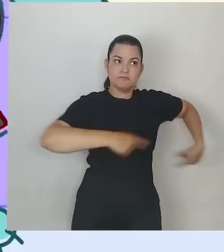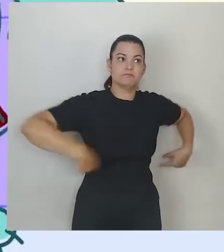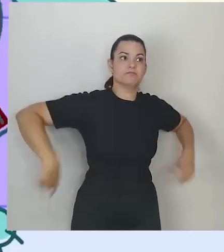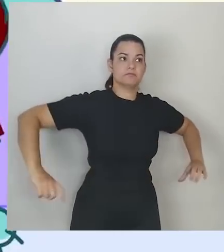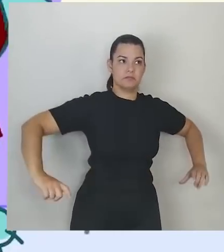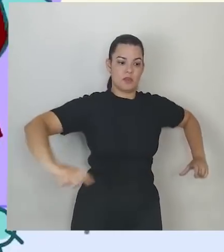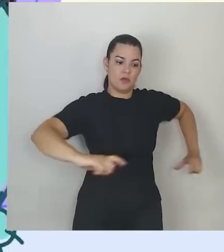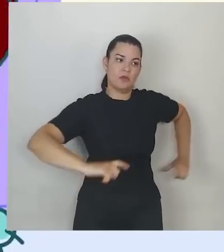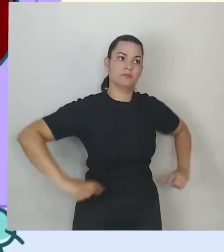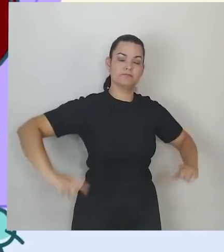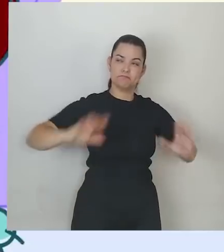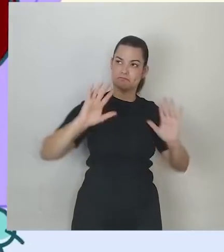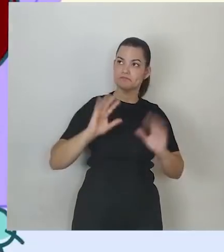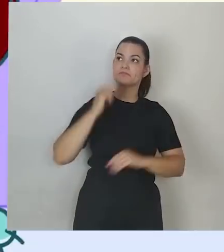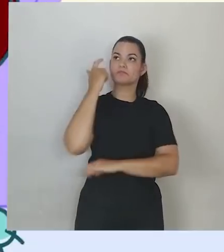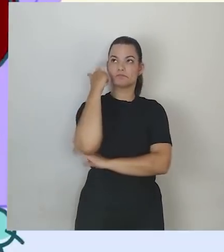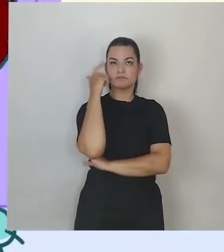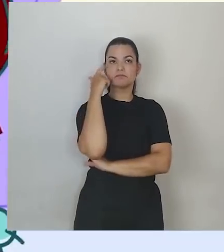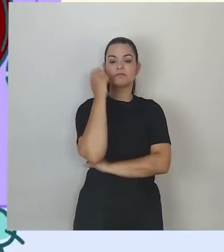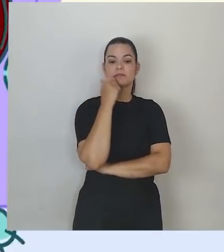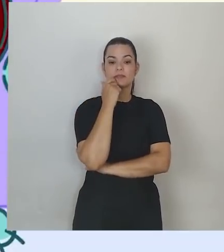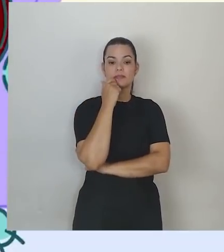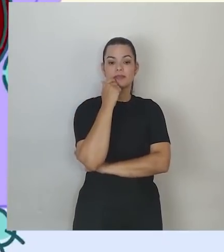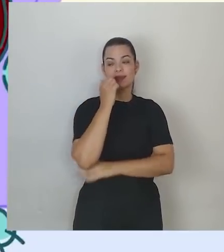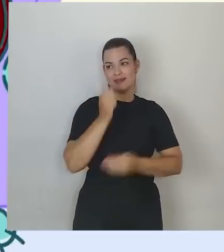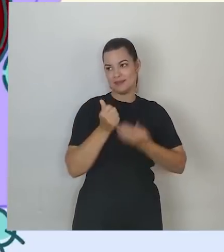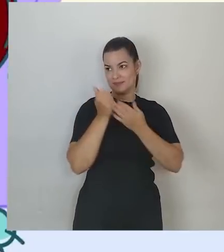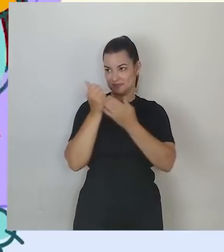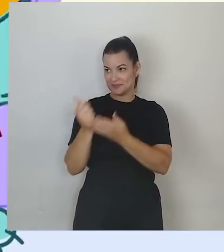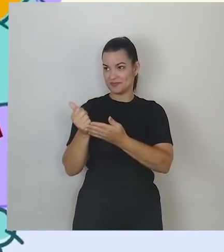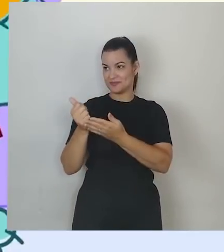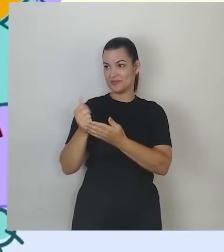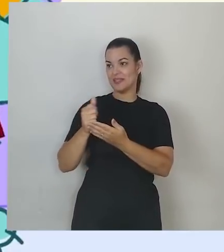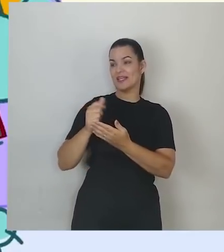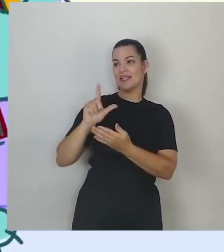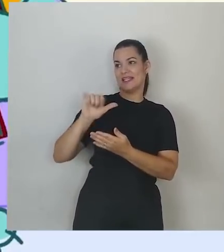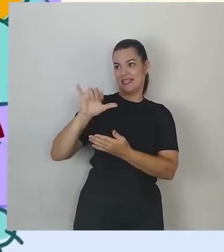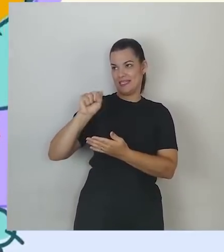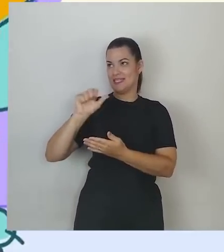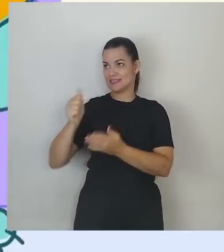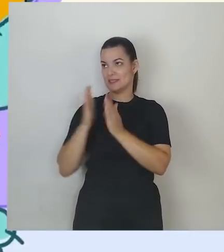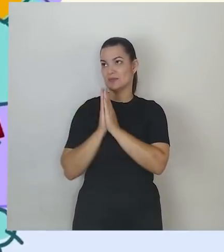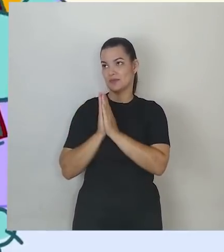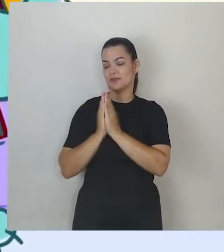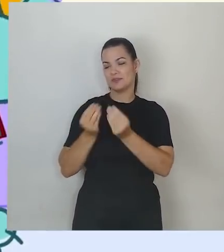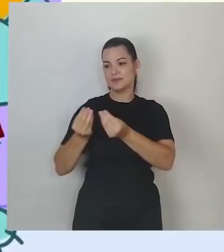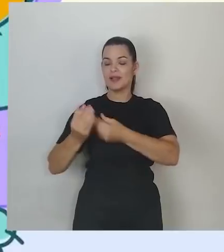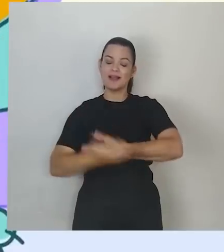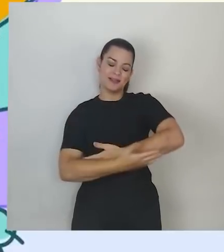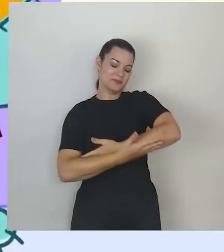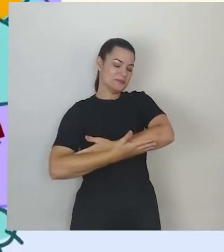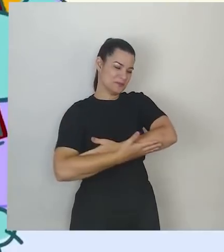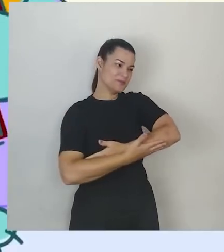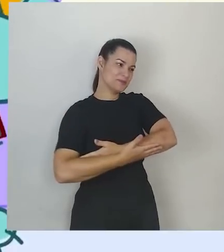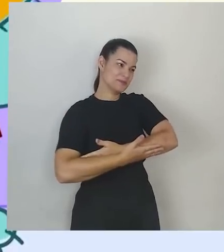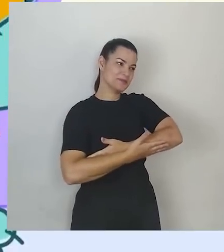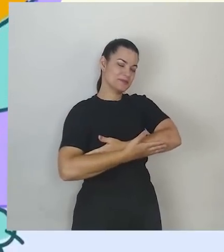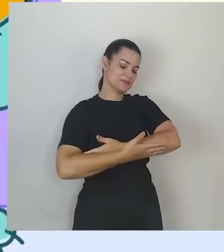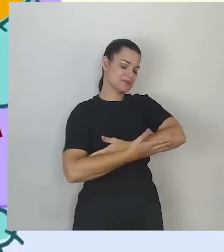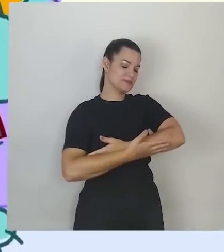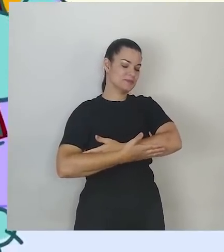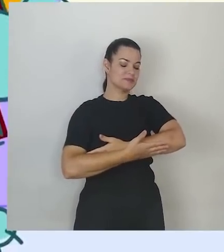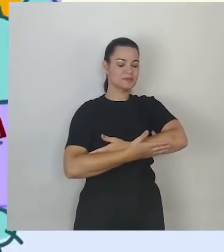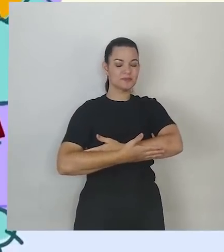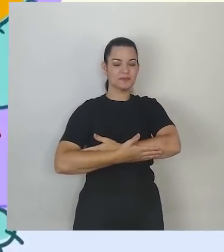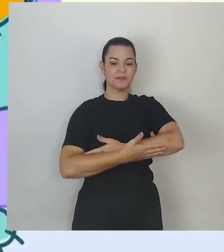Segura a Lisa, já vou. Guti, Guti, vamos naná, Lisa. Nana, neném, que a